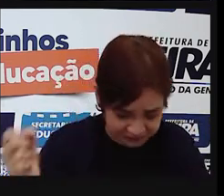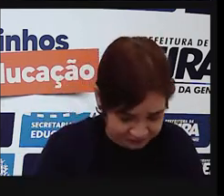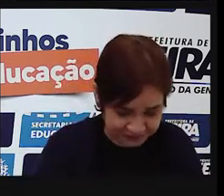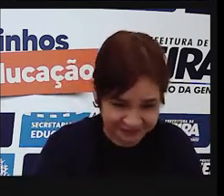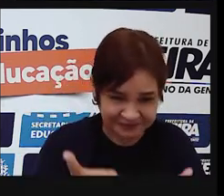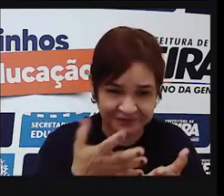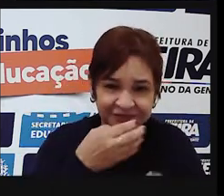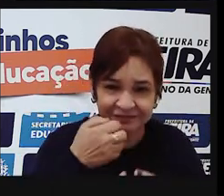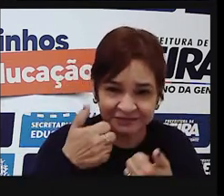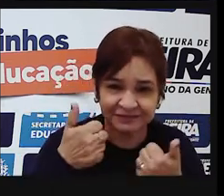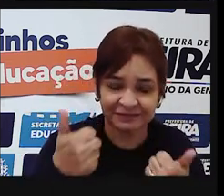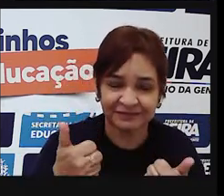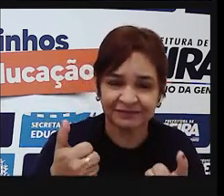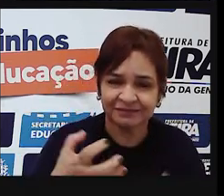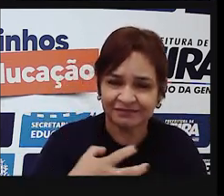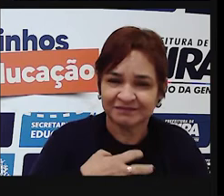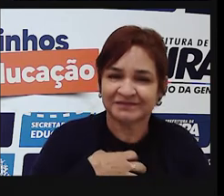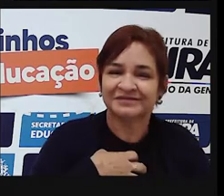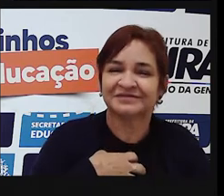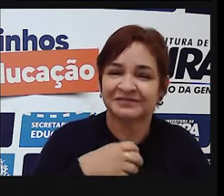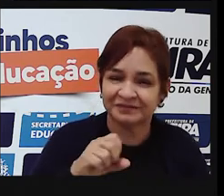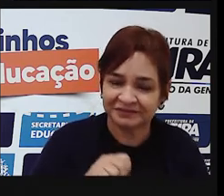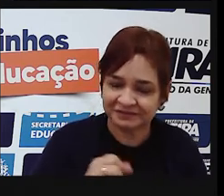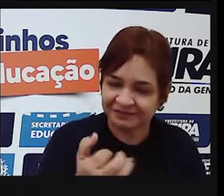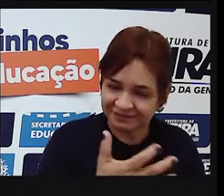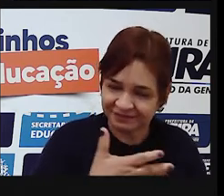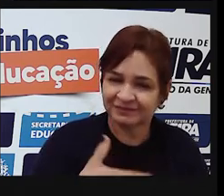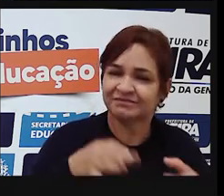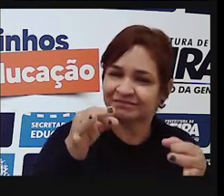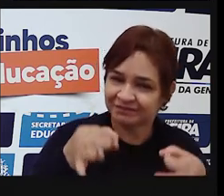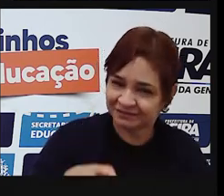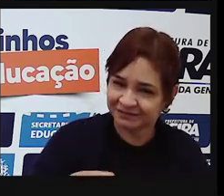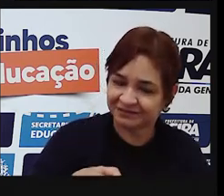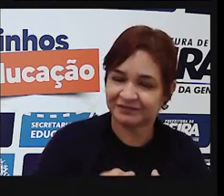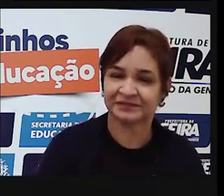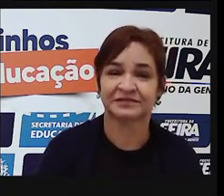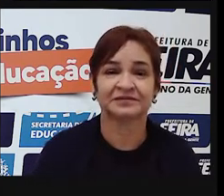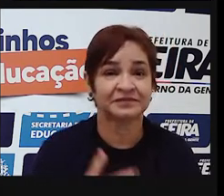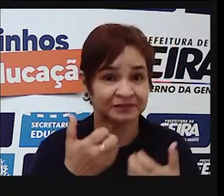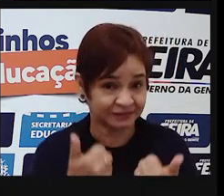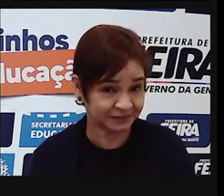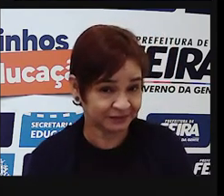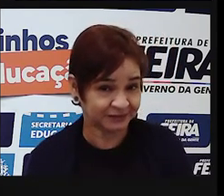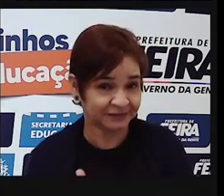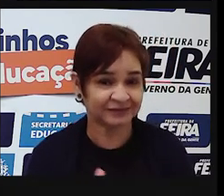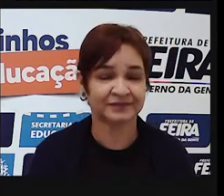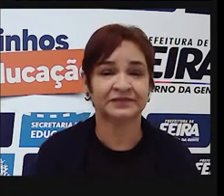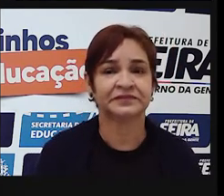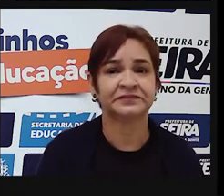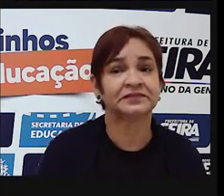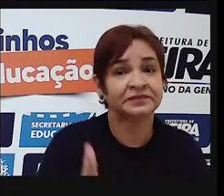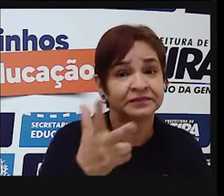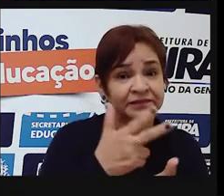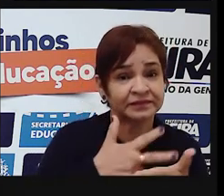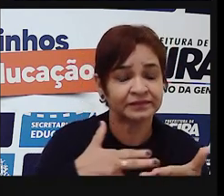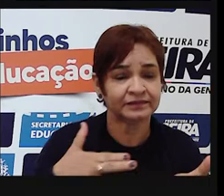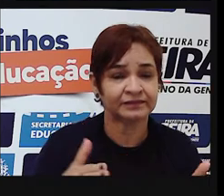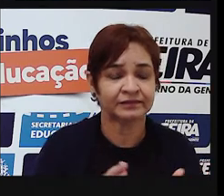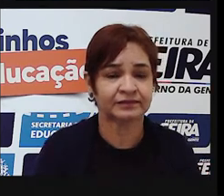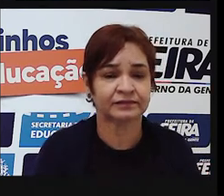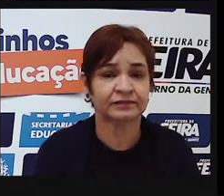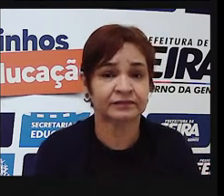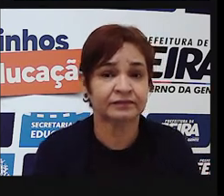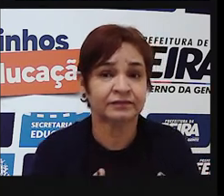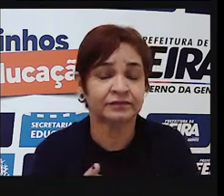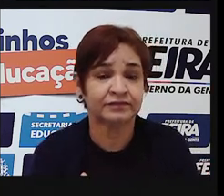todos. E ele nos inspira a fazer arte, com certeza. Vamos lá. A arte é a forma de